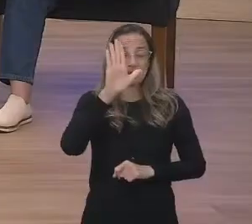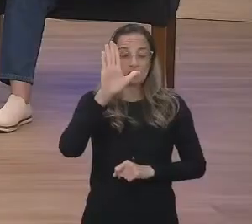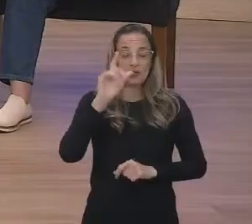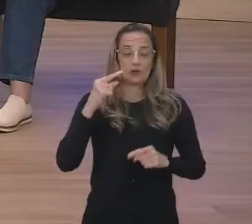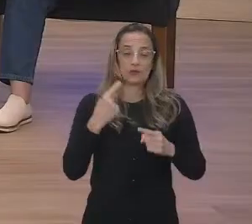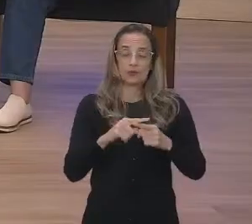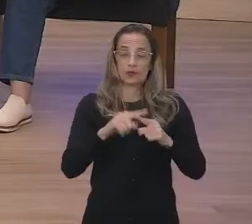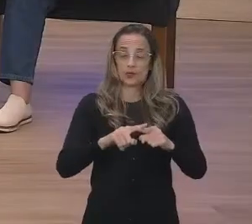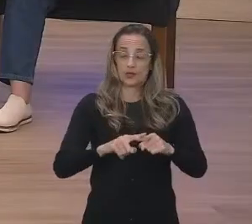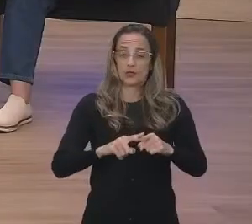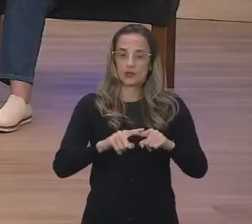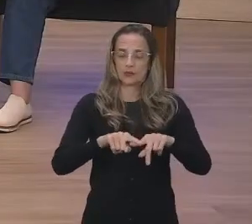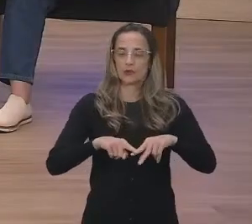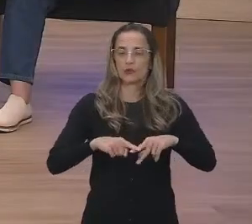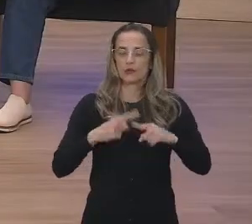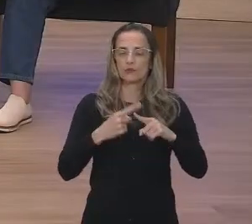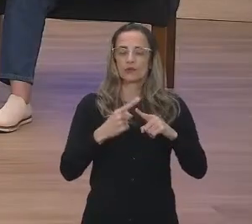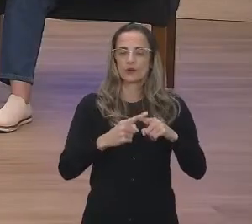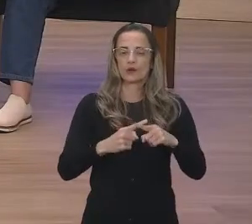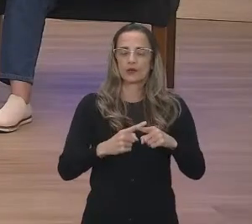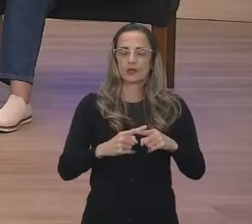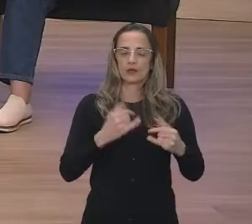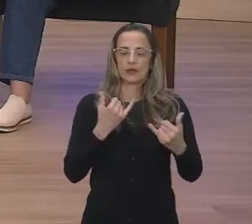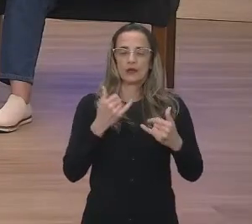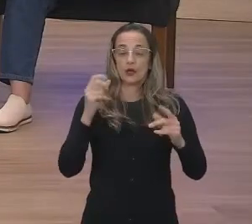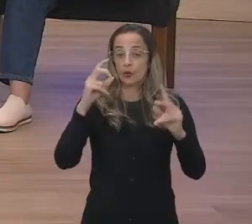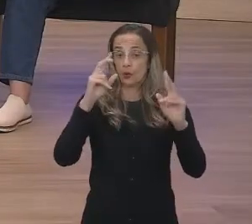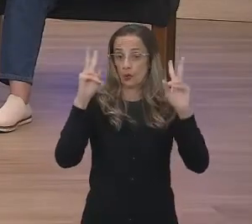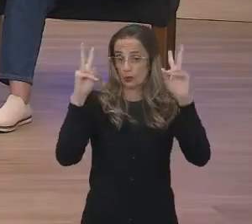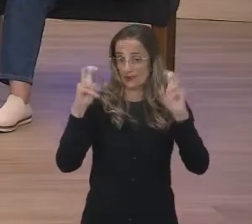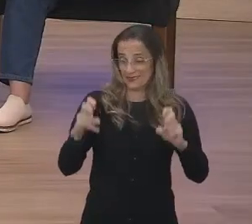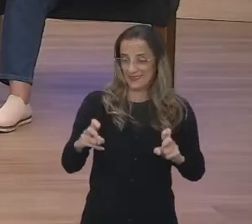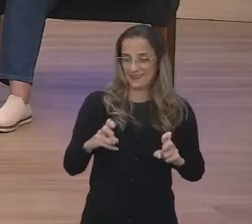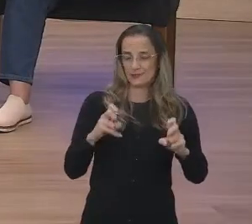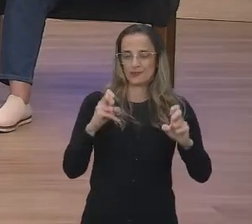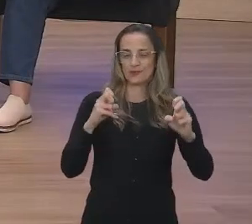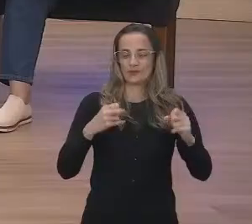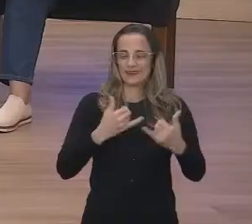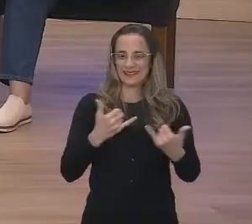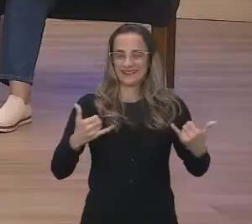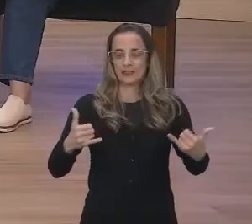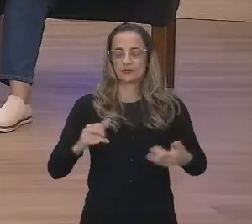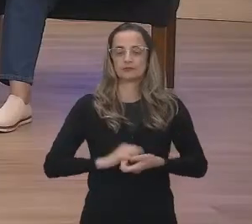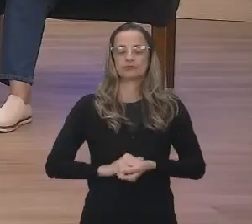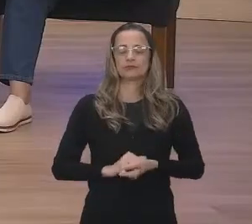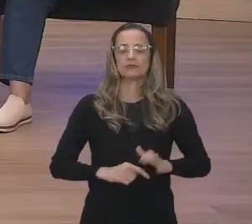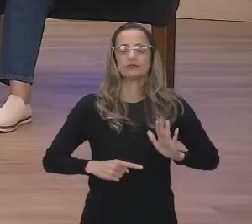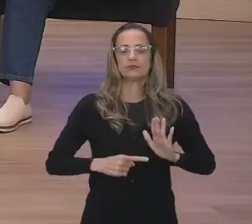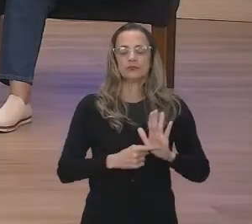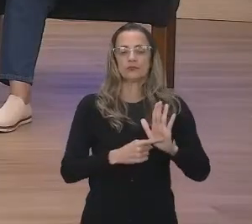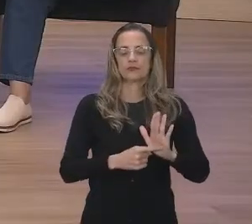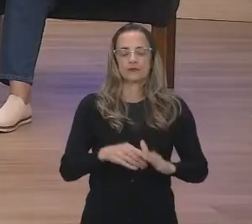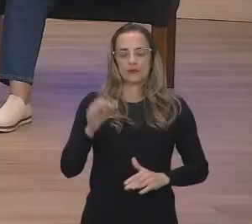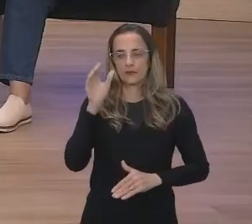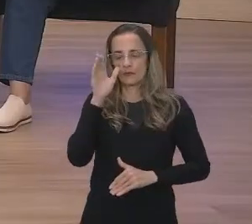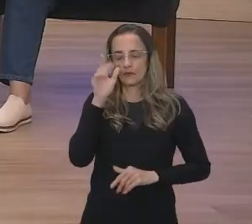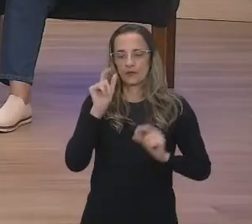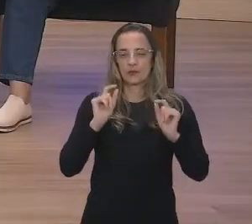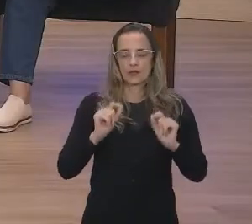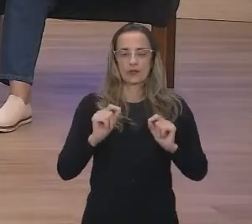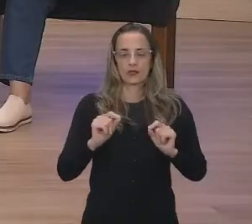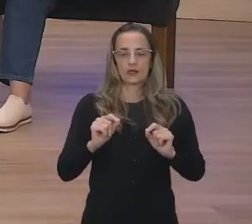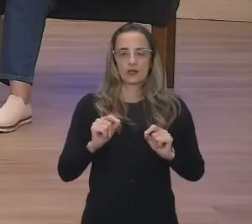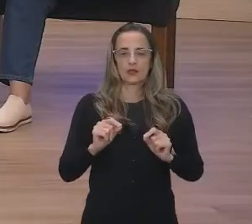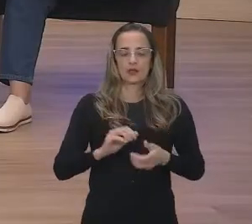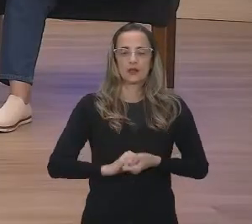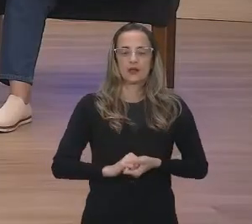ativações, por exemplo, de energias termoelétricas. Falei certo dessa vez. Aqui eu trouxe uma curiosidade. Vamos